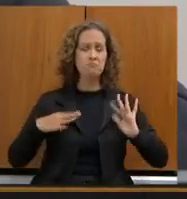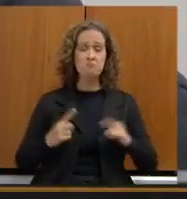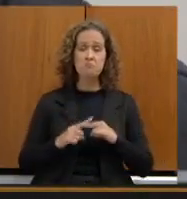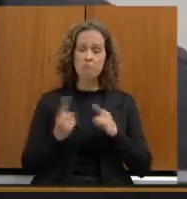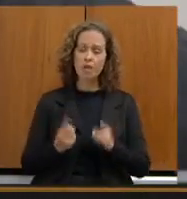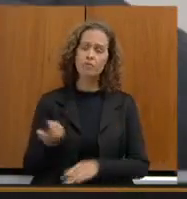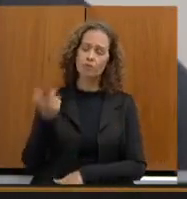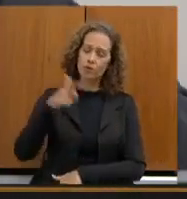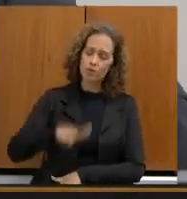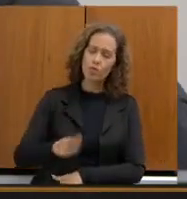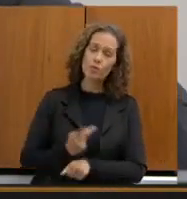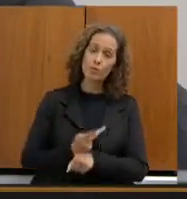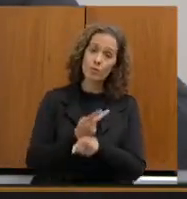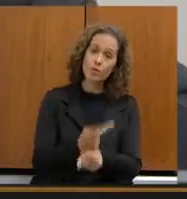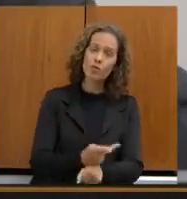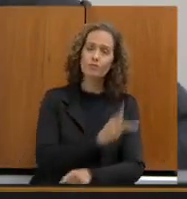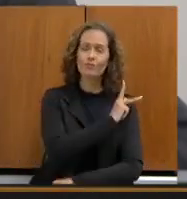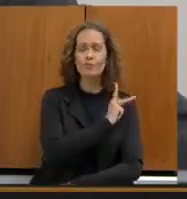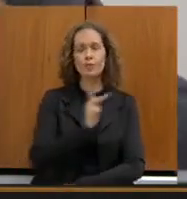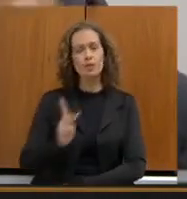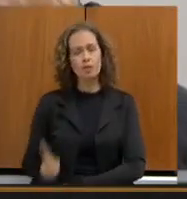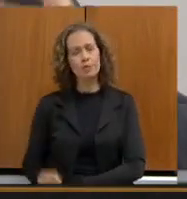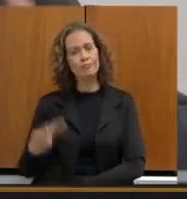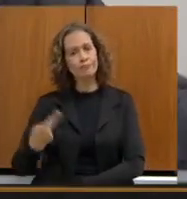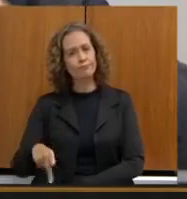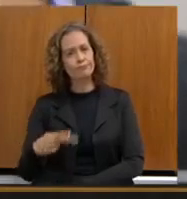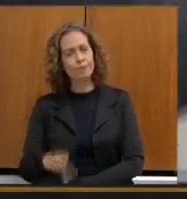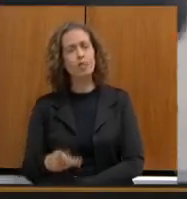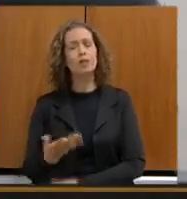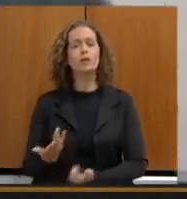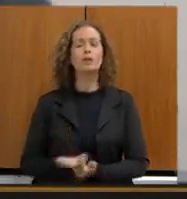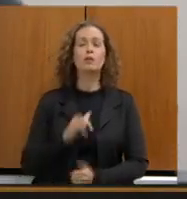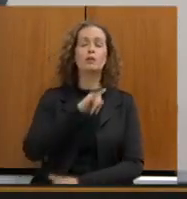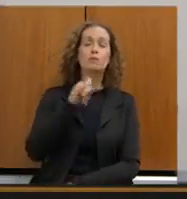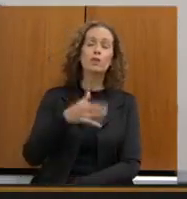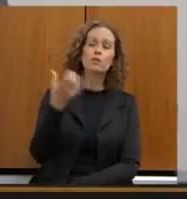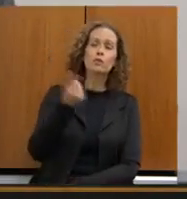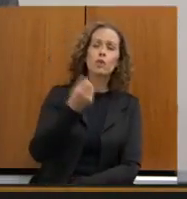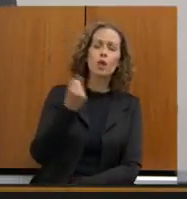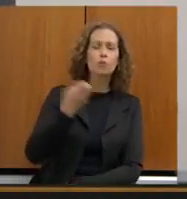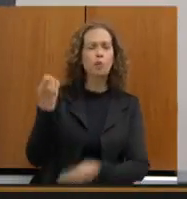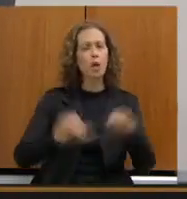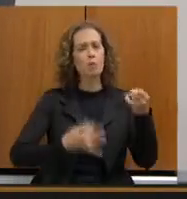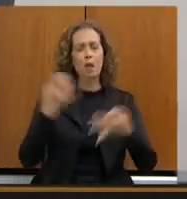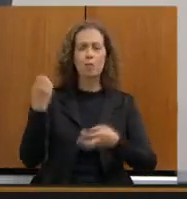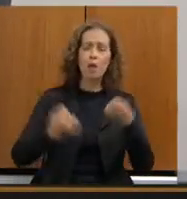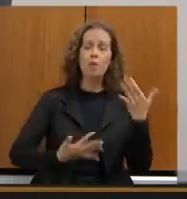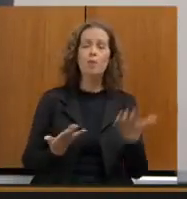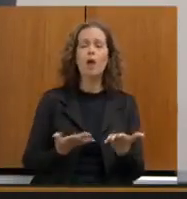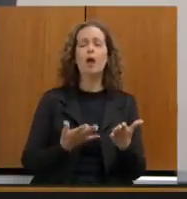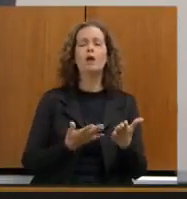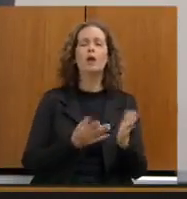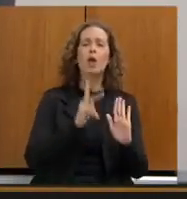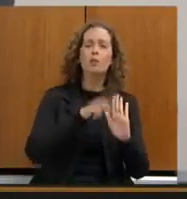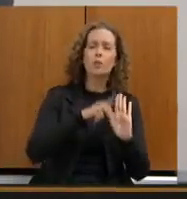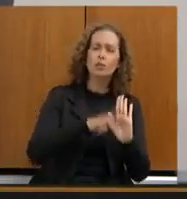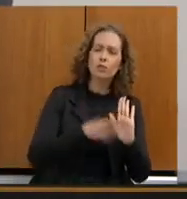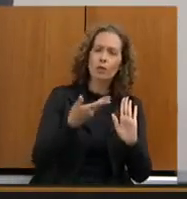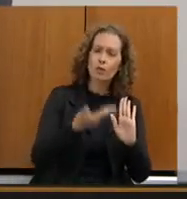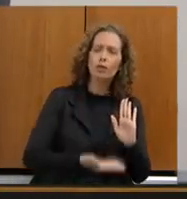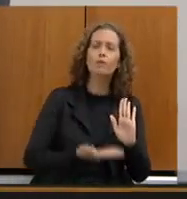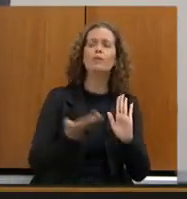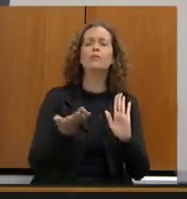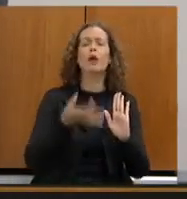presidente Agostinho Patrus que ouvindo esse deputado ouvindo o deputado João Leite faltou o projeto depois veio o